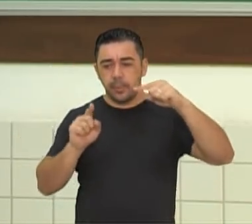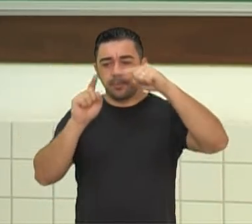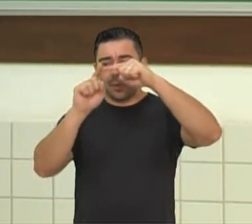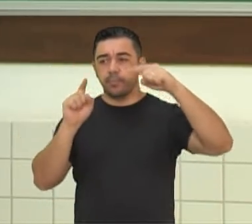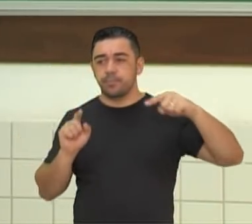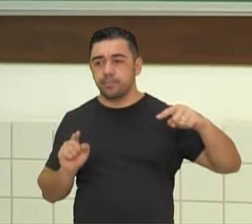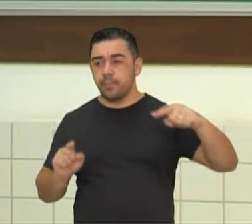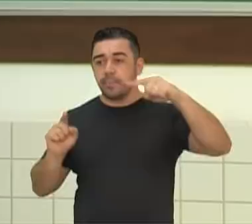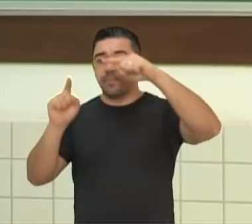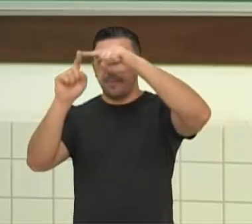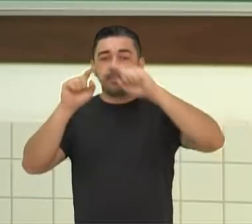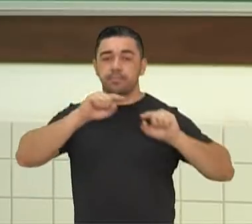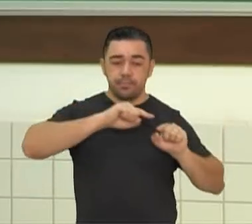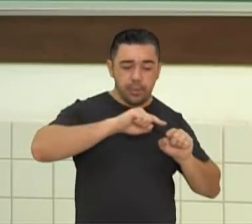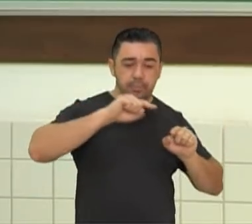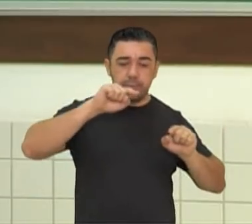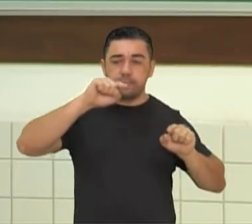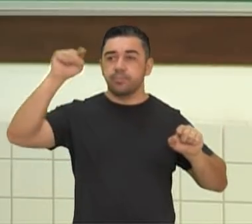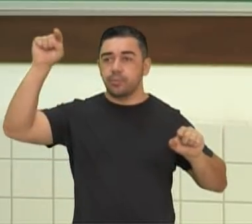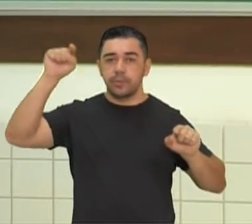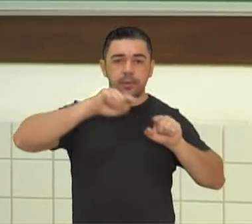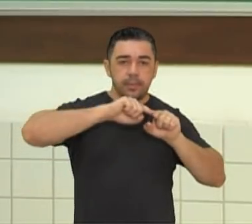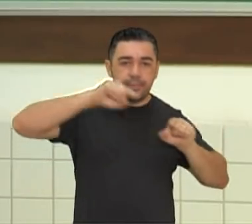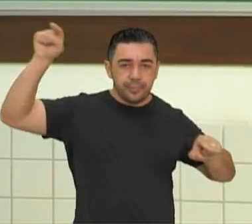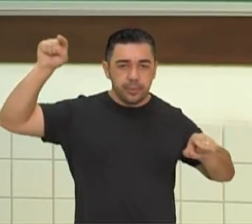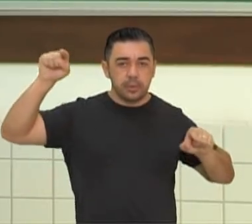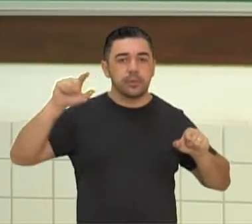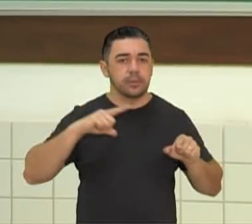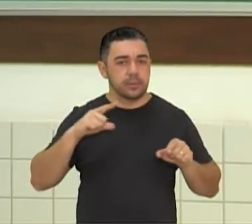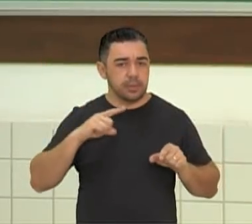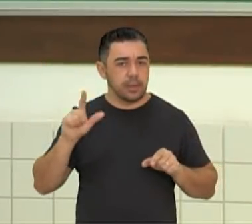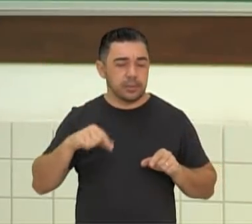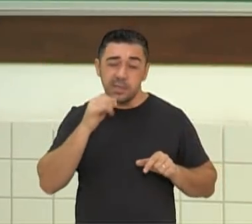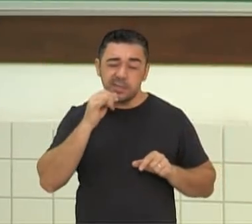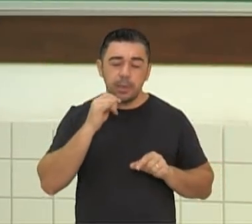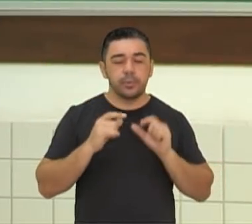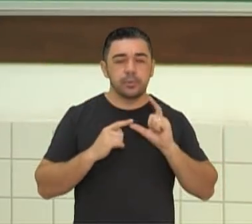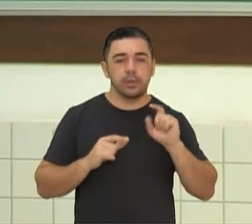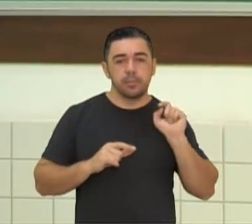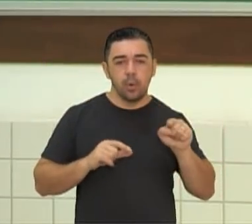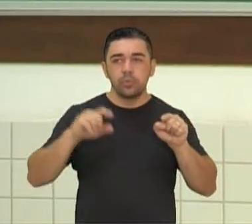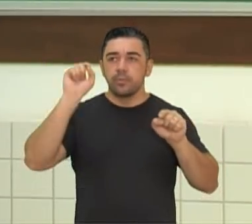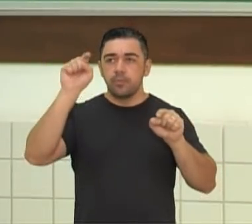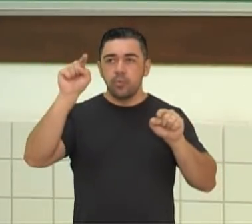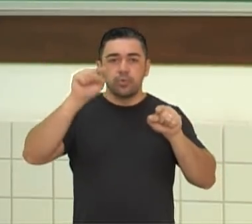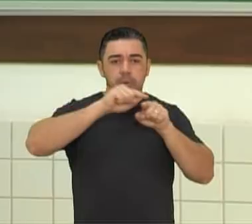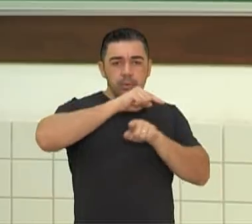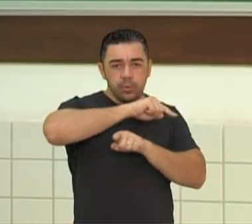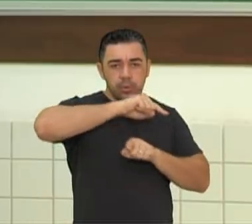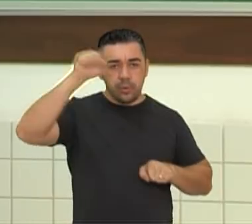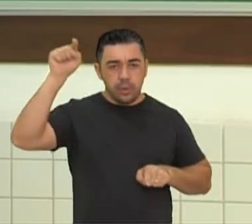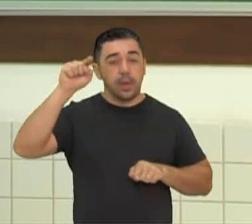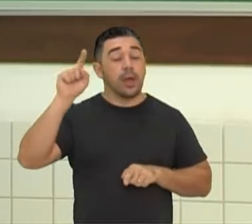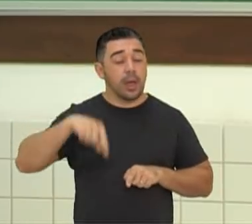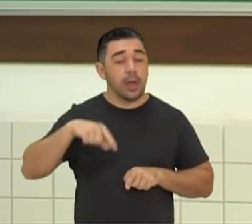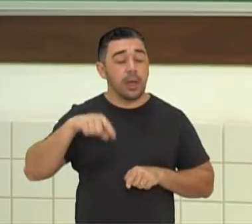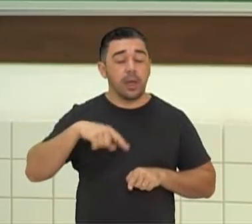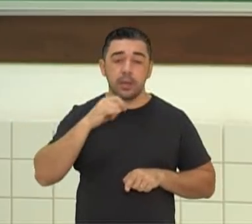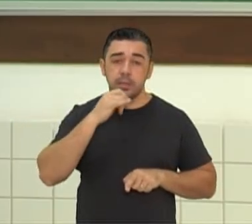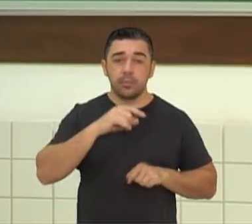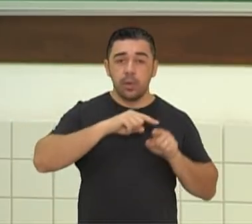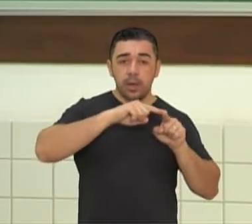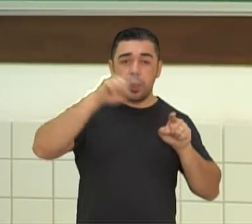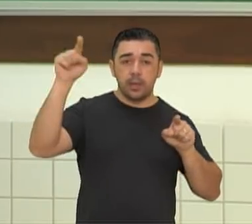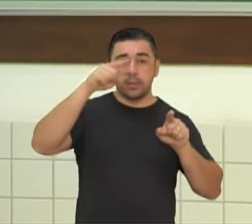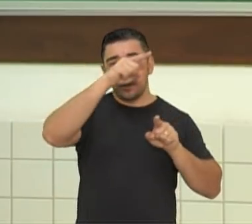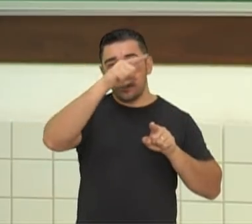Porque se você tem 2 pontos e forma com eles uma reta, que vai ser o resultado da equação do primeiro grau com duas incógnitas, se você